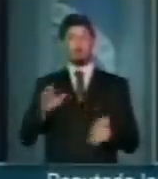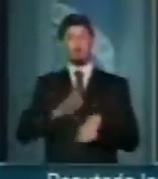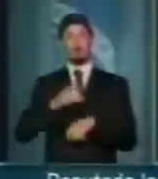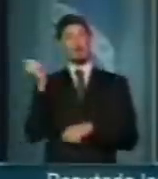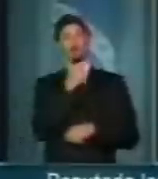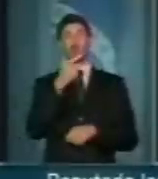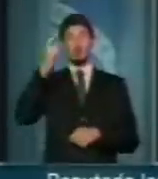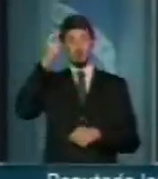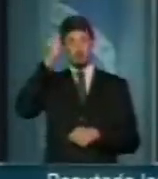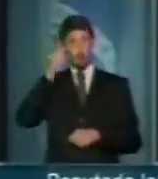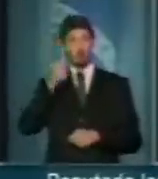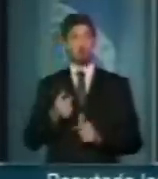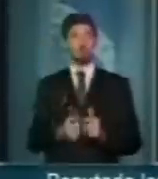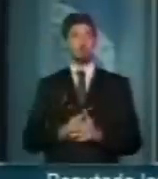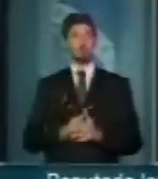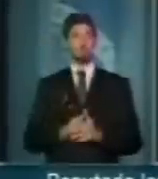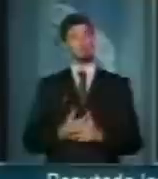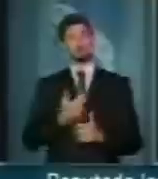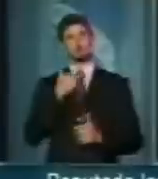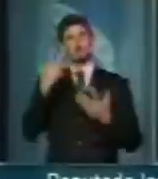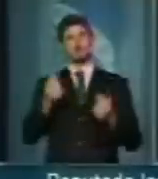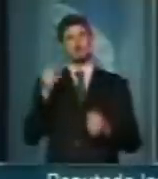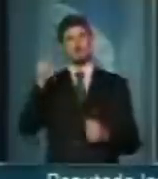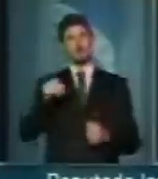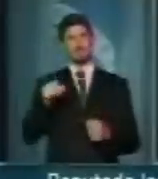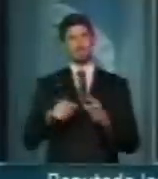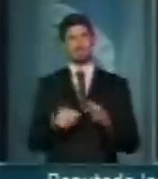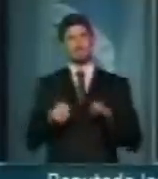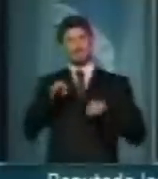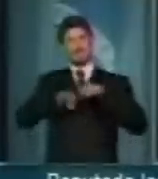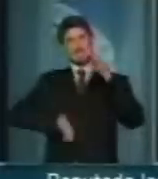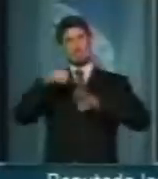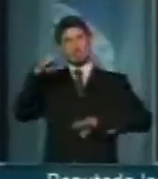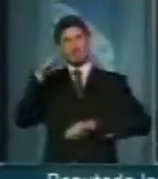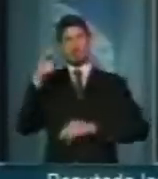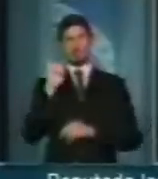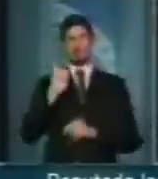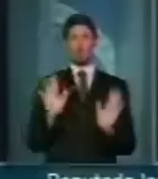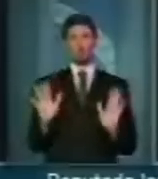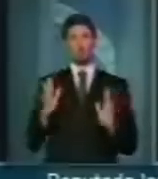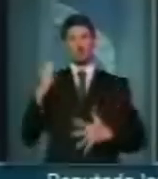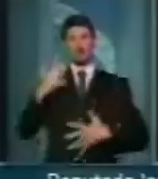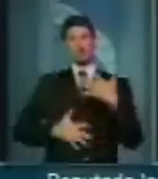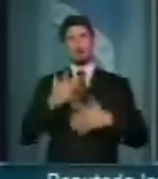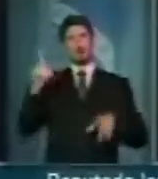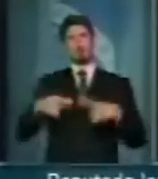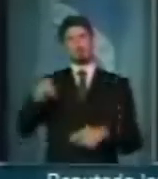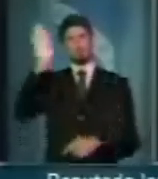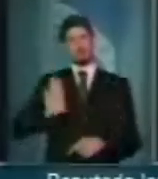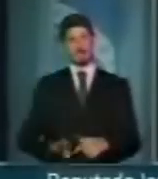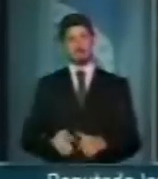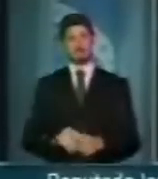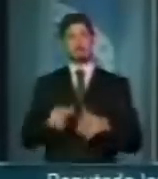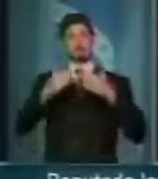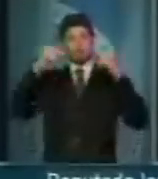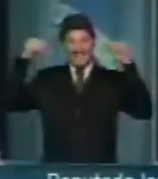Jackson. Nós não podemos permitir que essa desigualdade tributária inviabilize a música brasileira. O que se pede aqui,